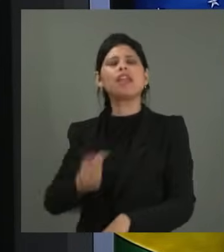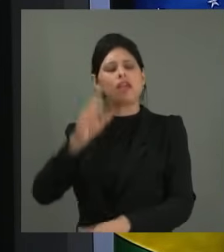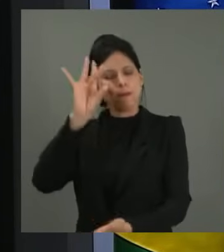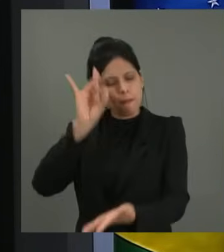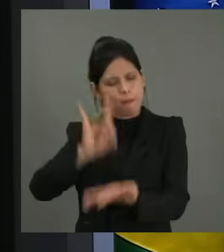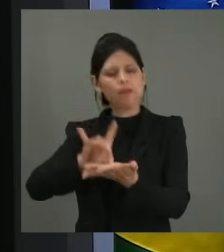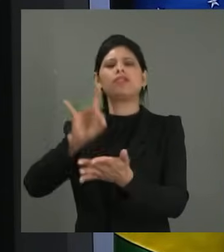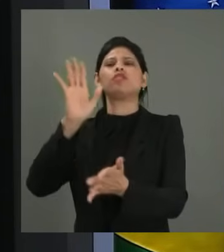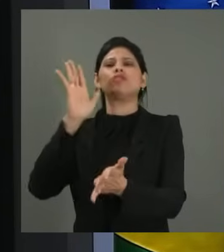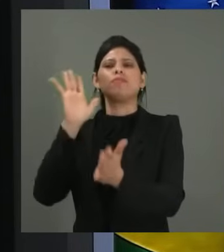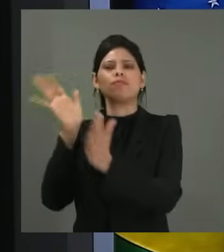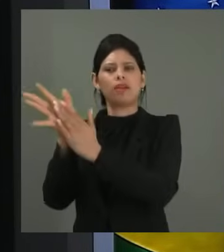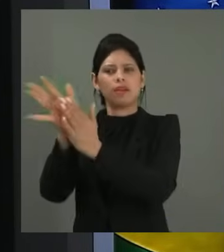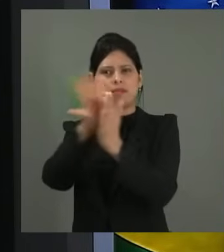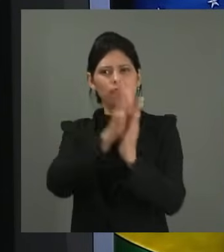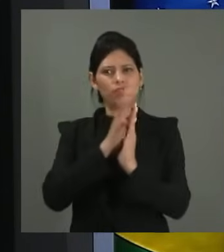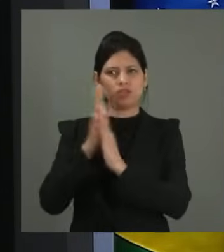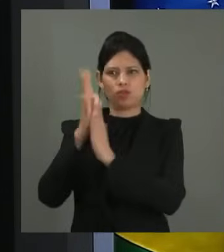brasileiro.